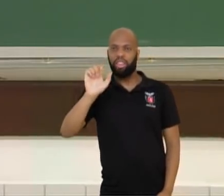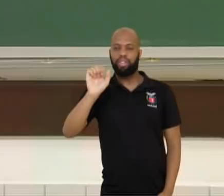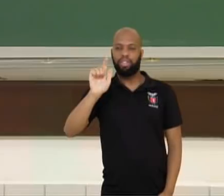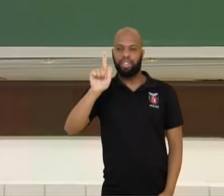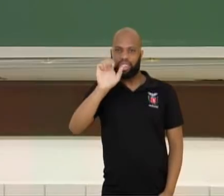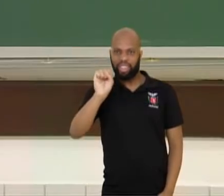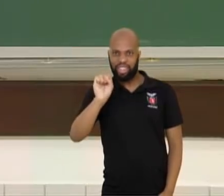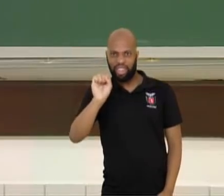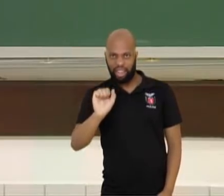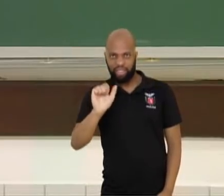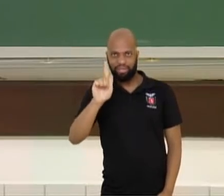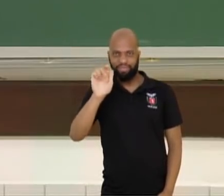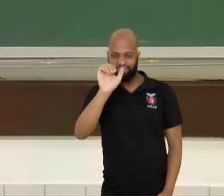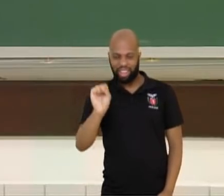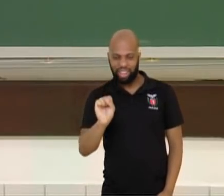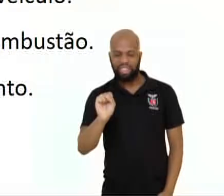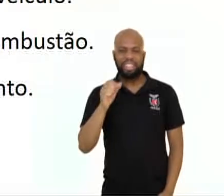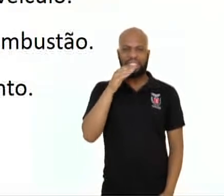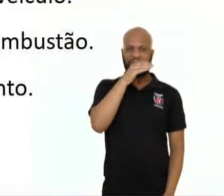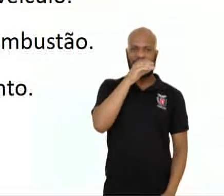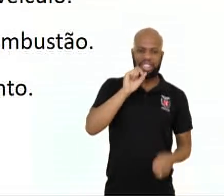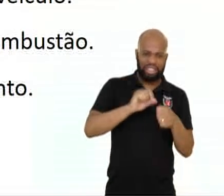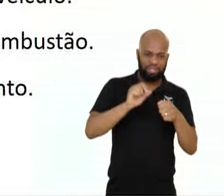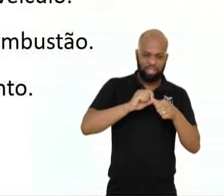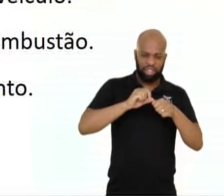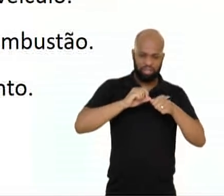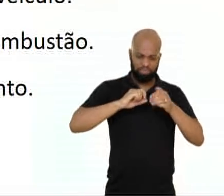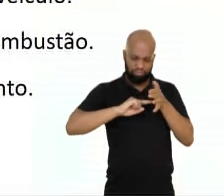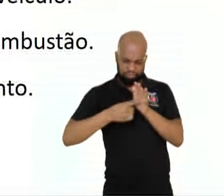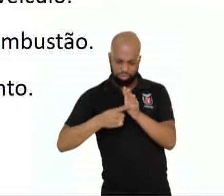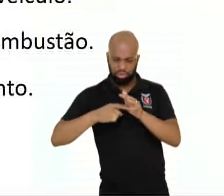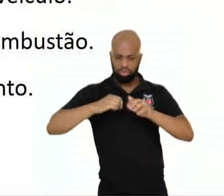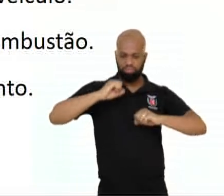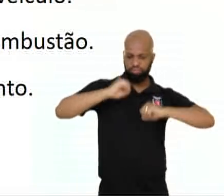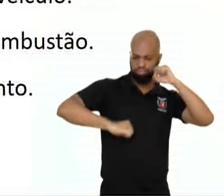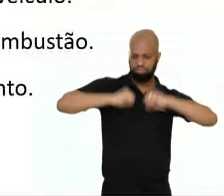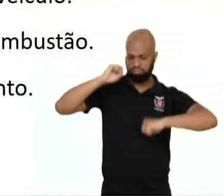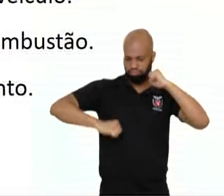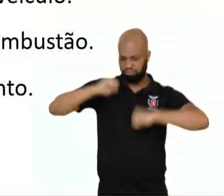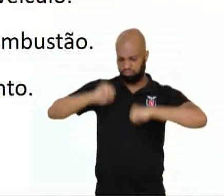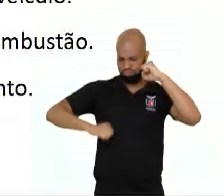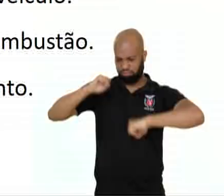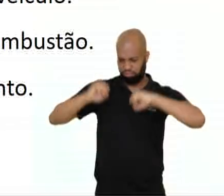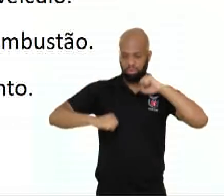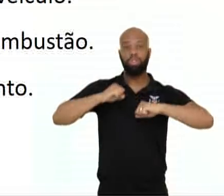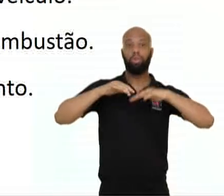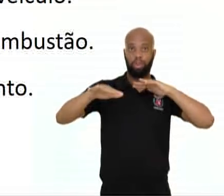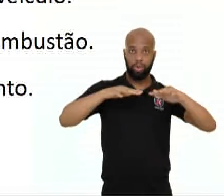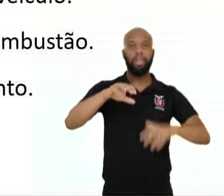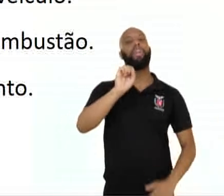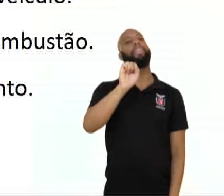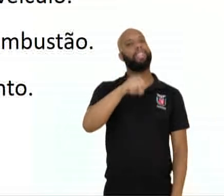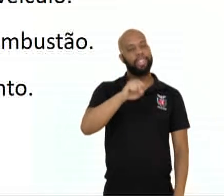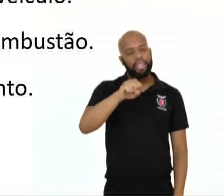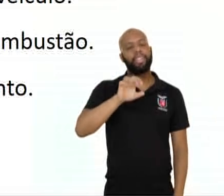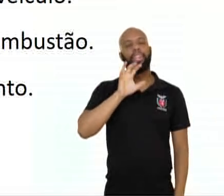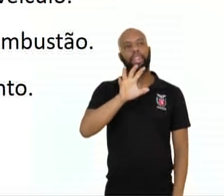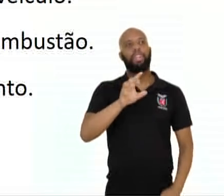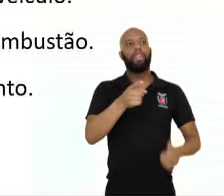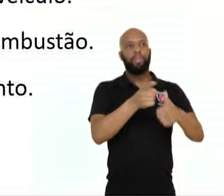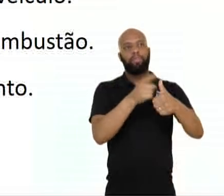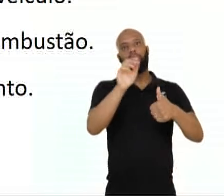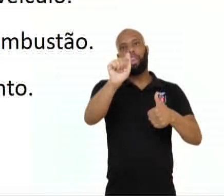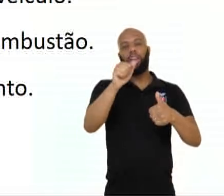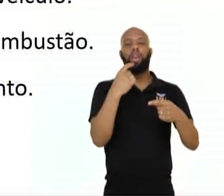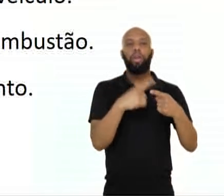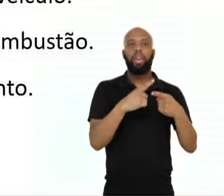motor? Sim, né, gente? Ó, a combustão ocorreu. A energia química que estava ali contida no combustível